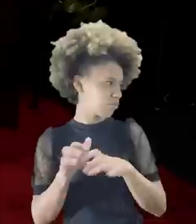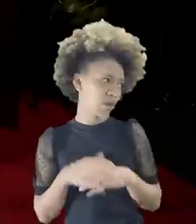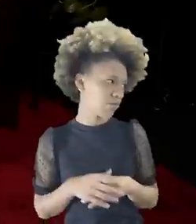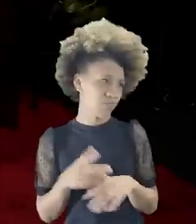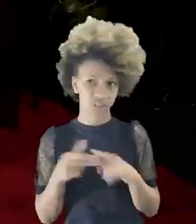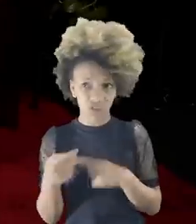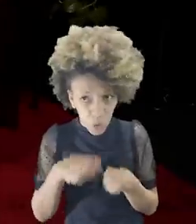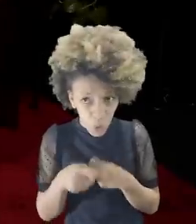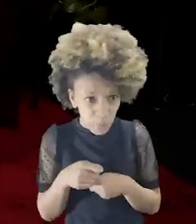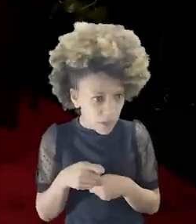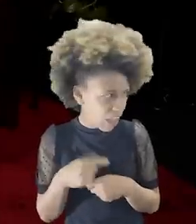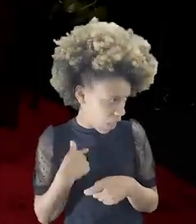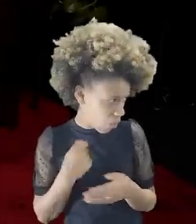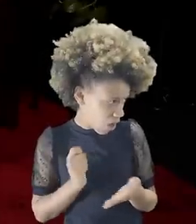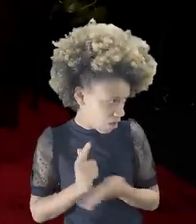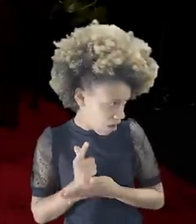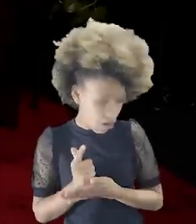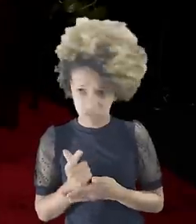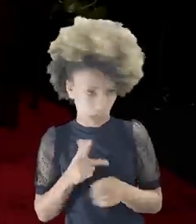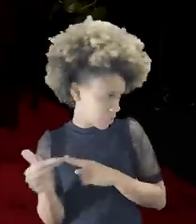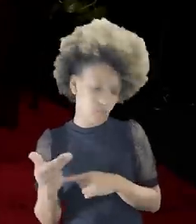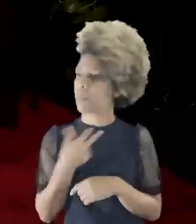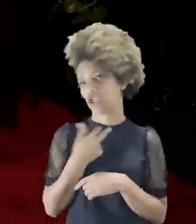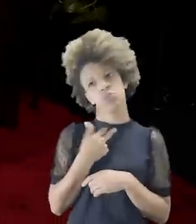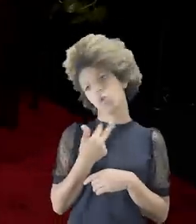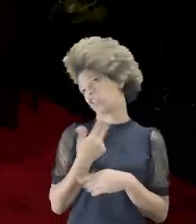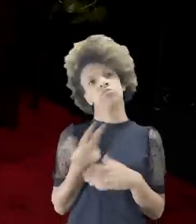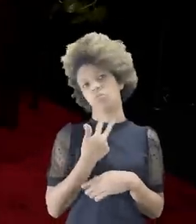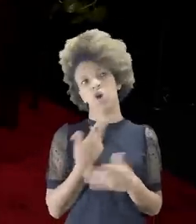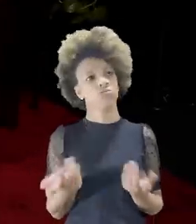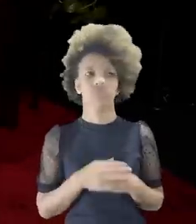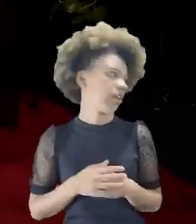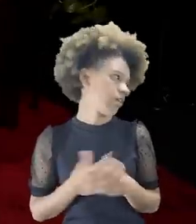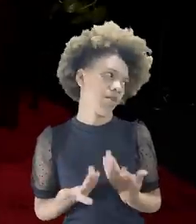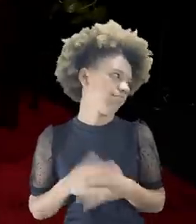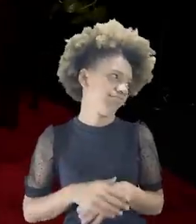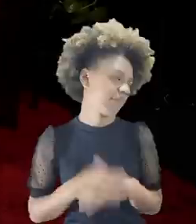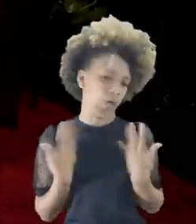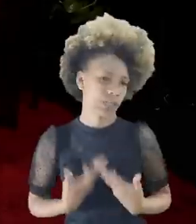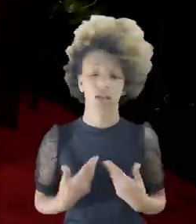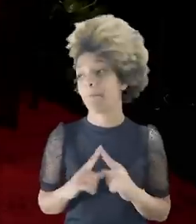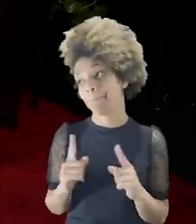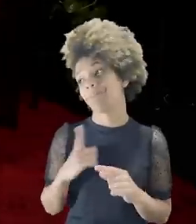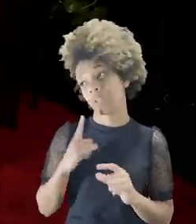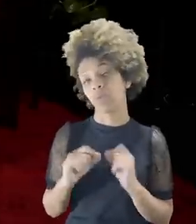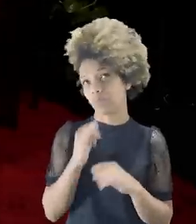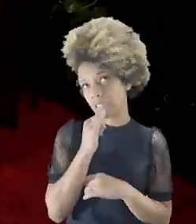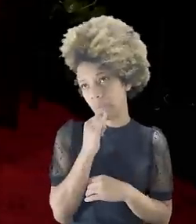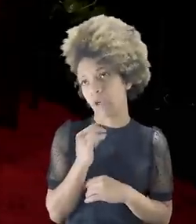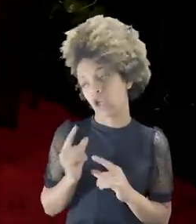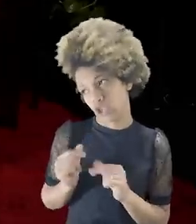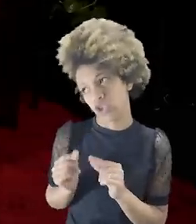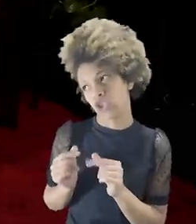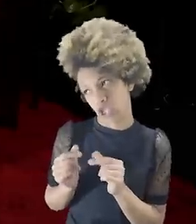de Econômica ganhar não vou ganhar não pode aí o cara que que tem um pouco mais de